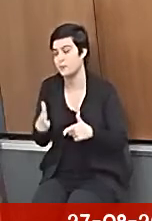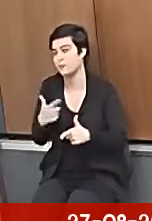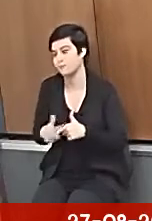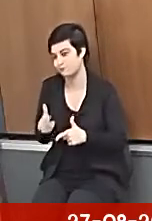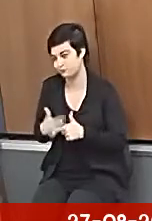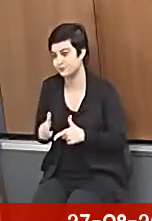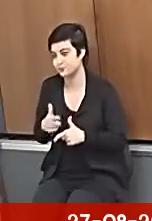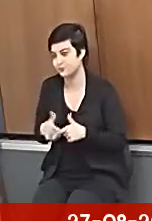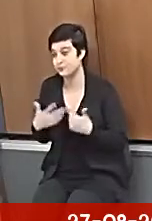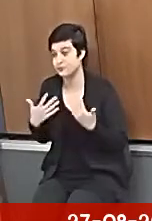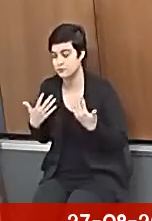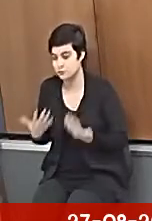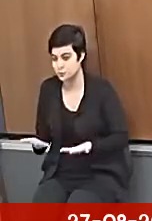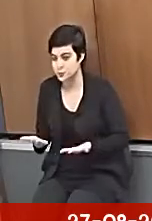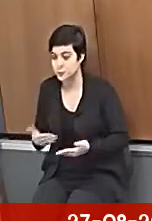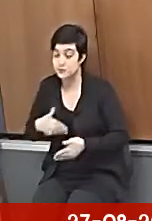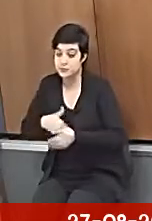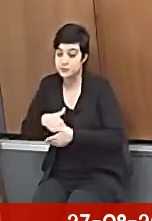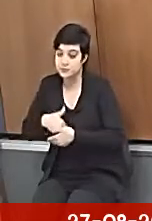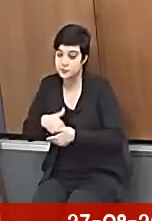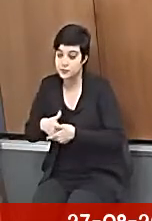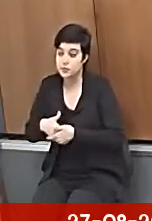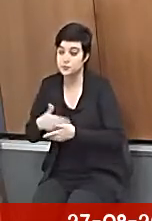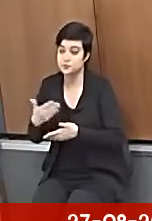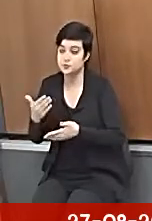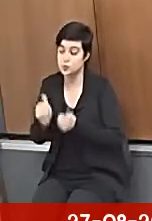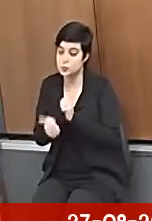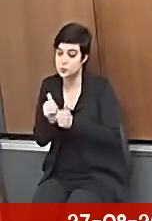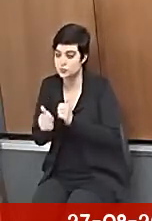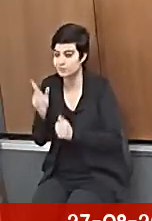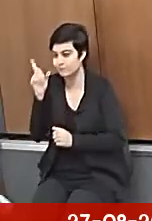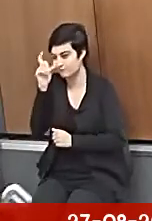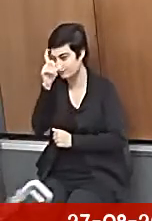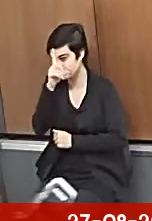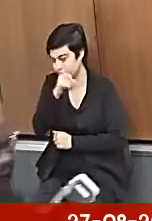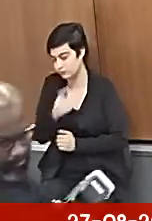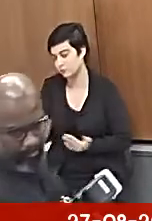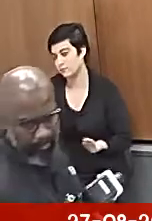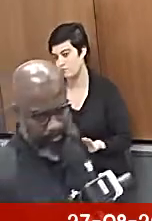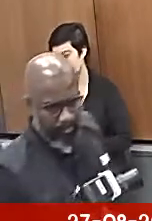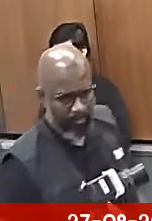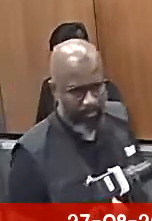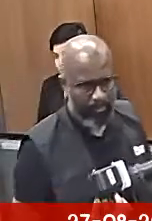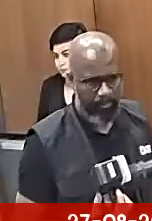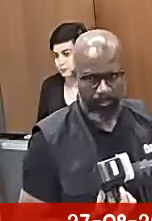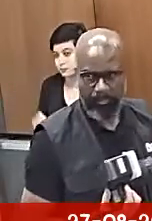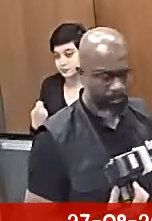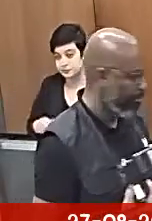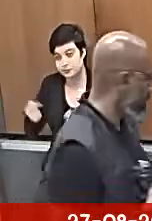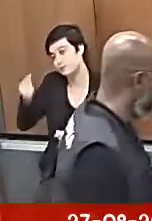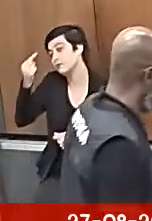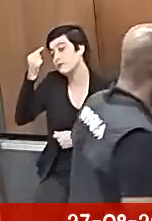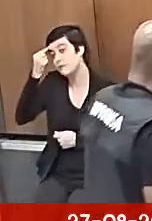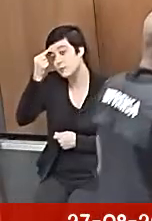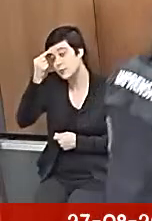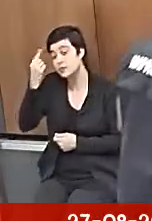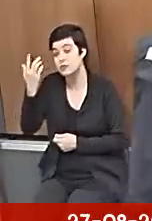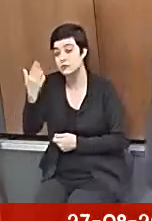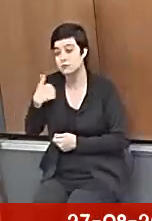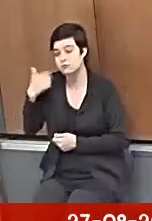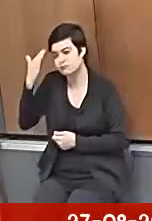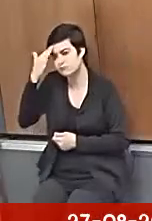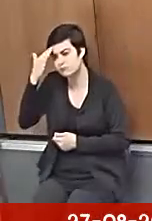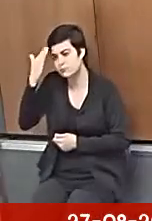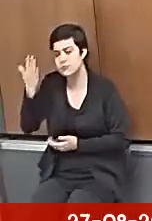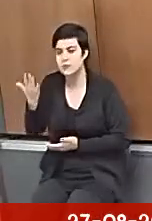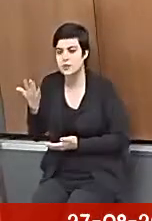então o sport está muito longe de cumprir esse papel que ele tem a gente precisa é pensar nisso é acredito que poucos